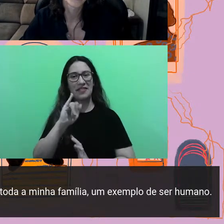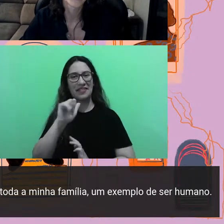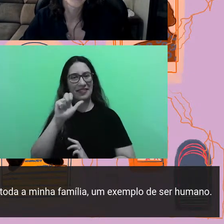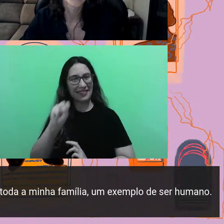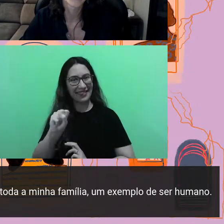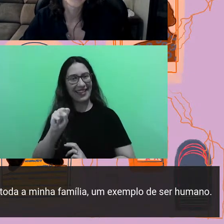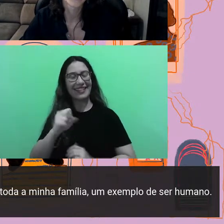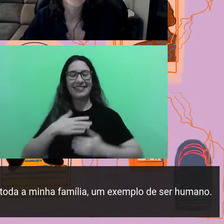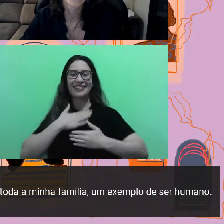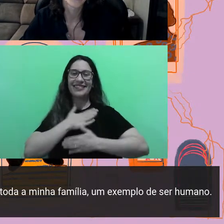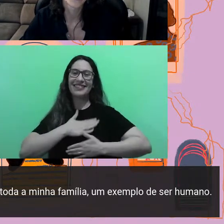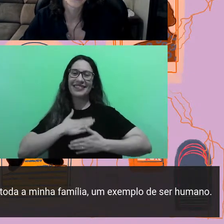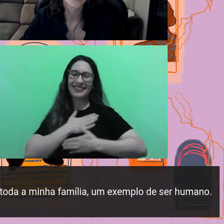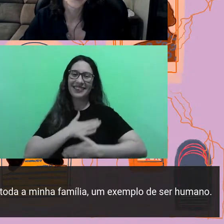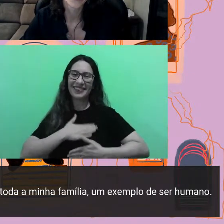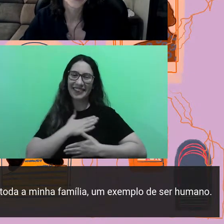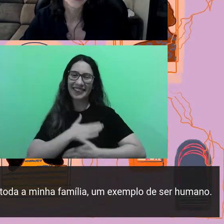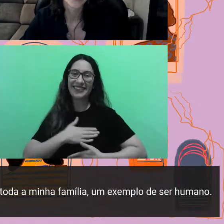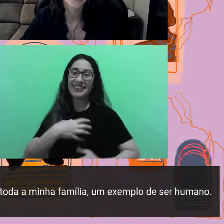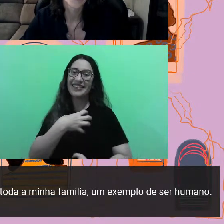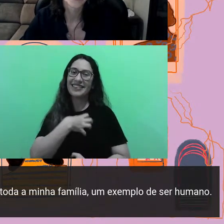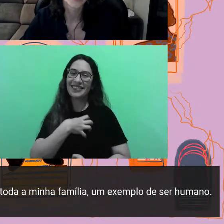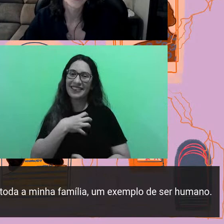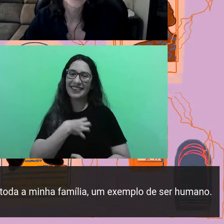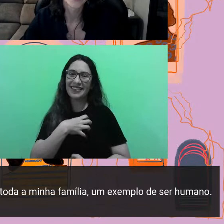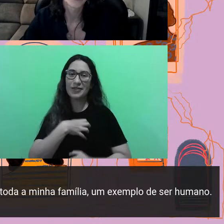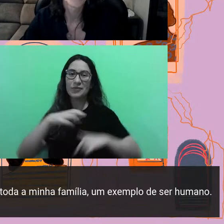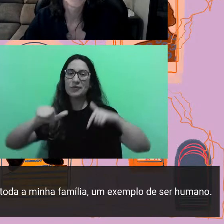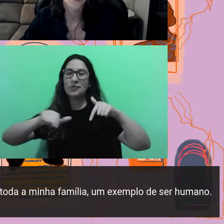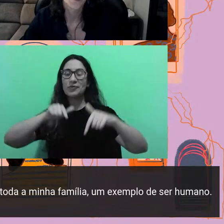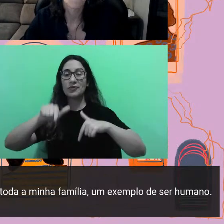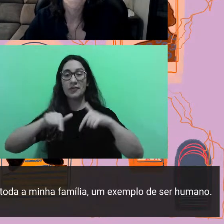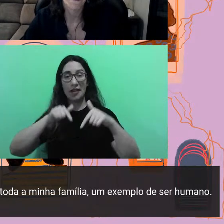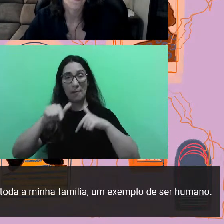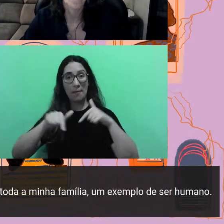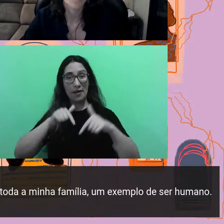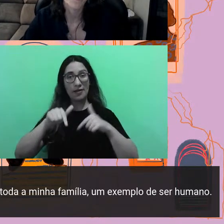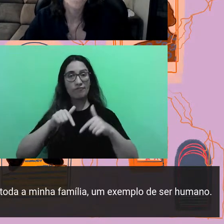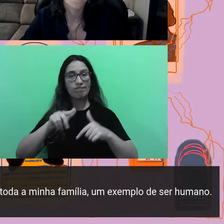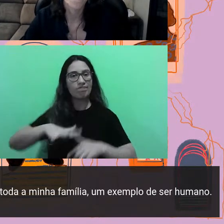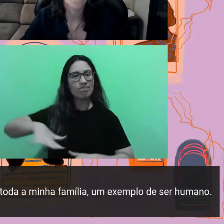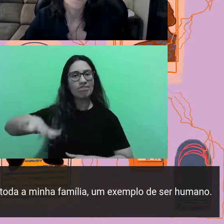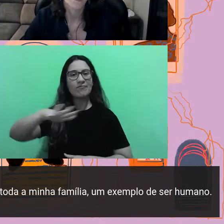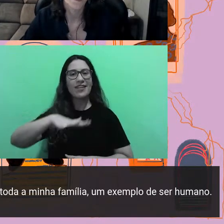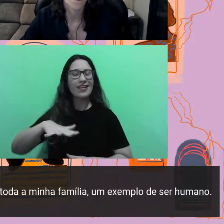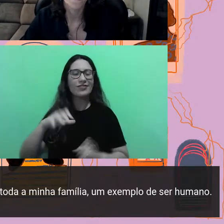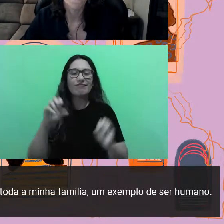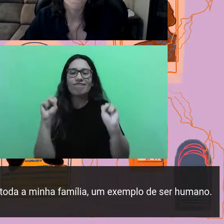satisfação enorme. Estou trabalhando no local e com um ambiente que eu adoro.